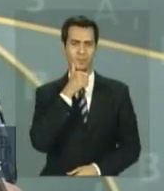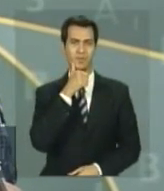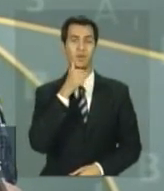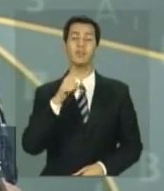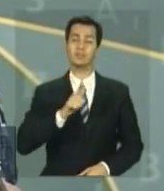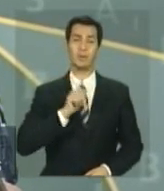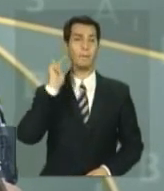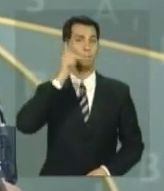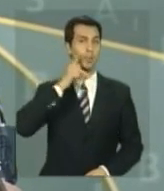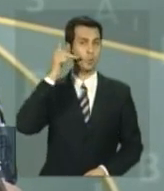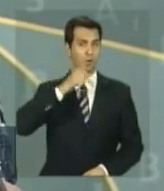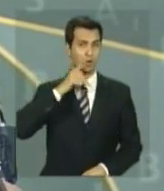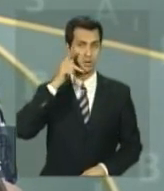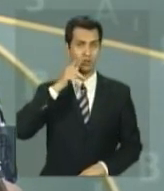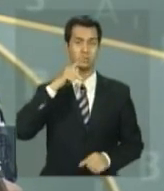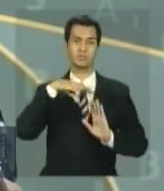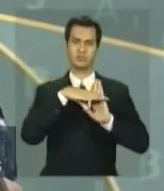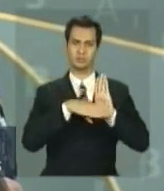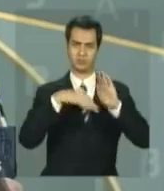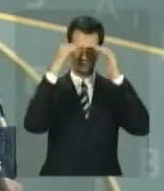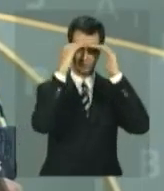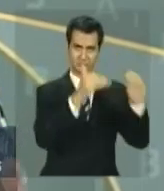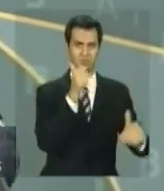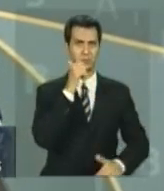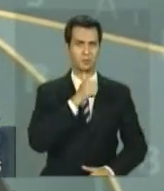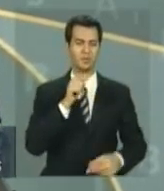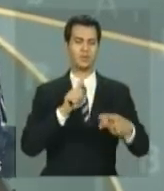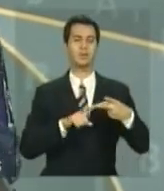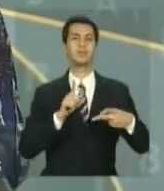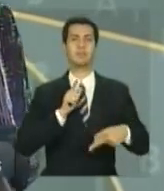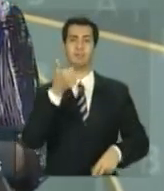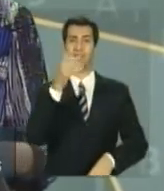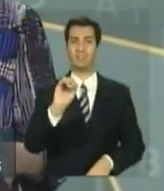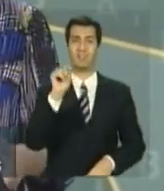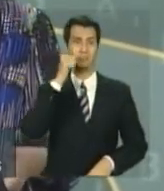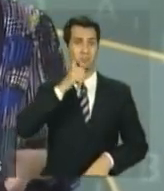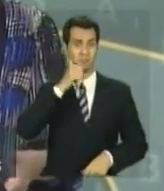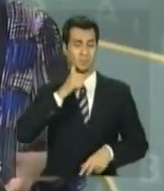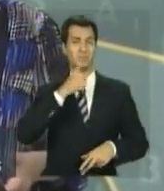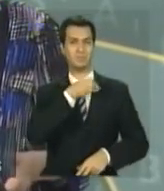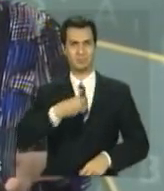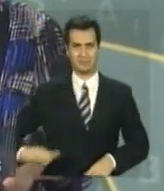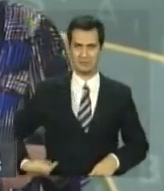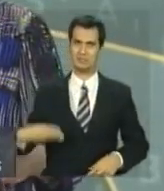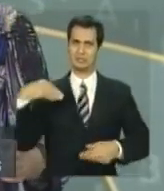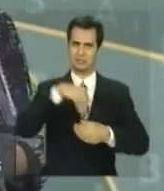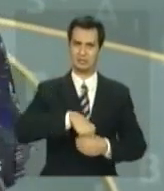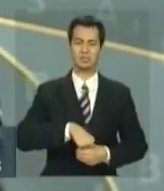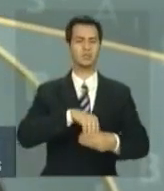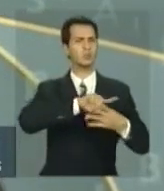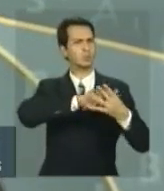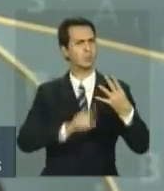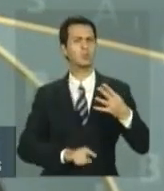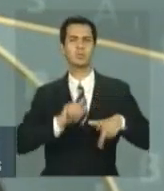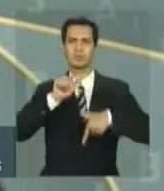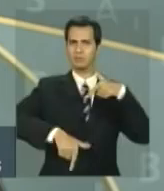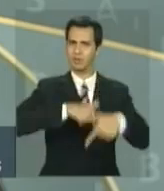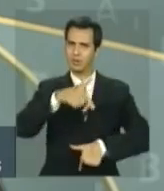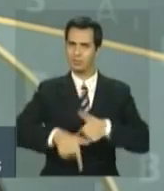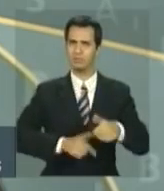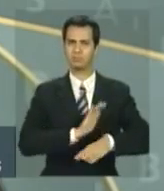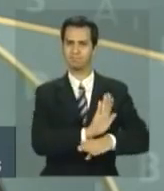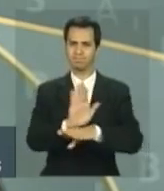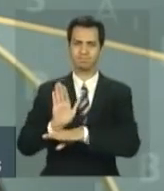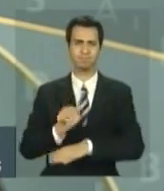e 28 ministros que respeitam e trabalham pela construção da igualdade entre mulheres e